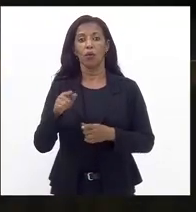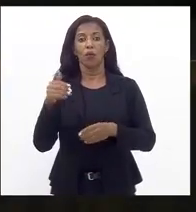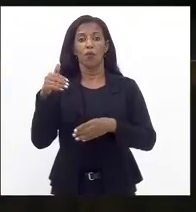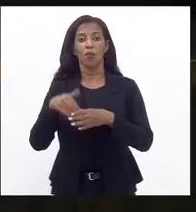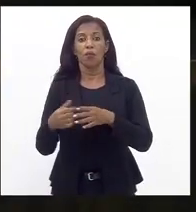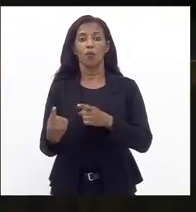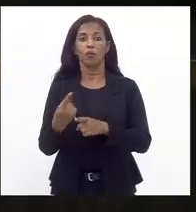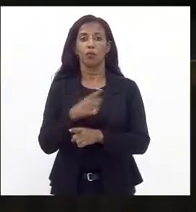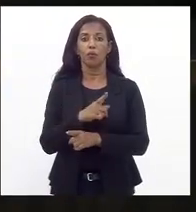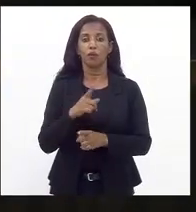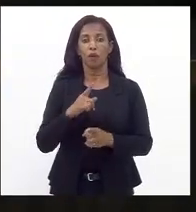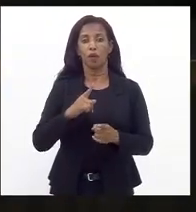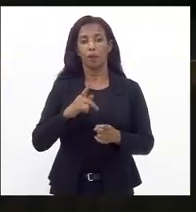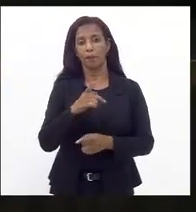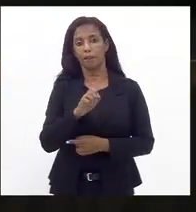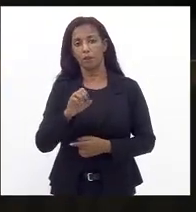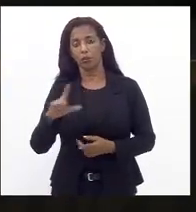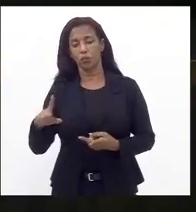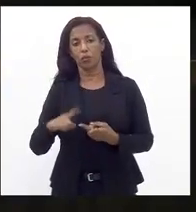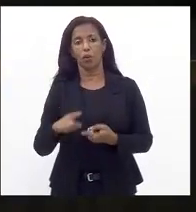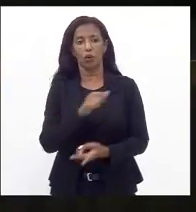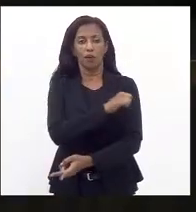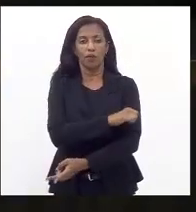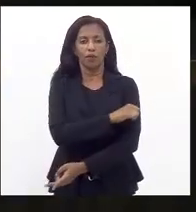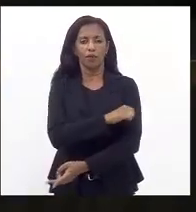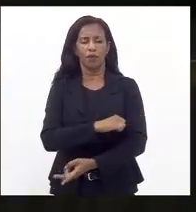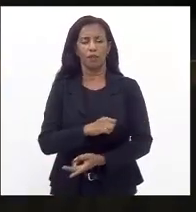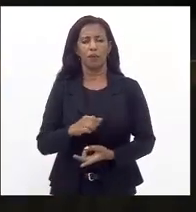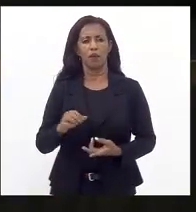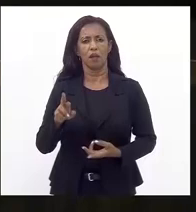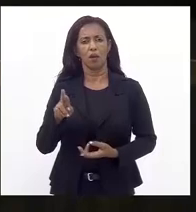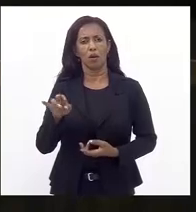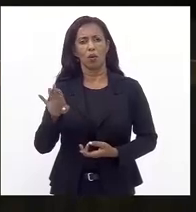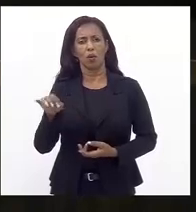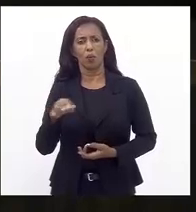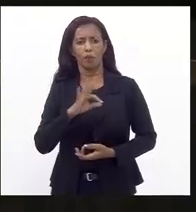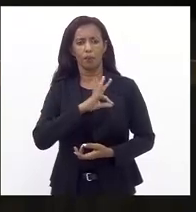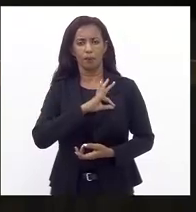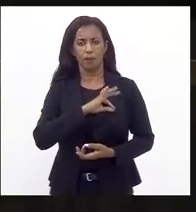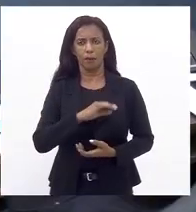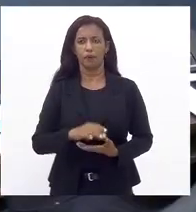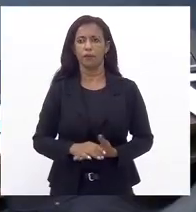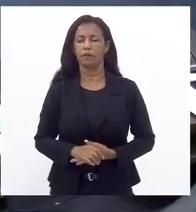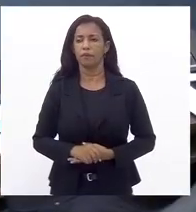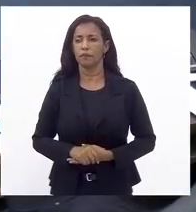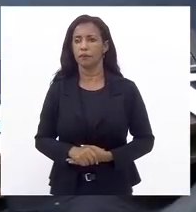bancada do PSOL Rubens bomtempo enfermeira Rejane cada Martha Rocha